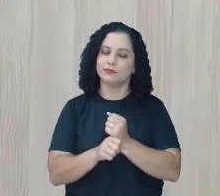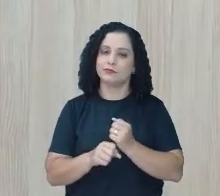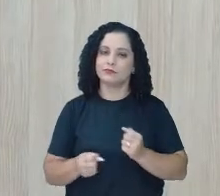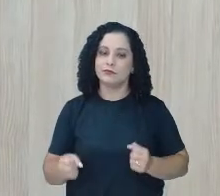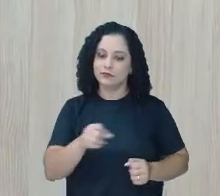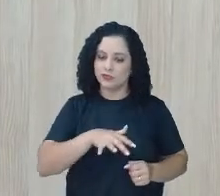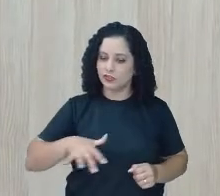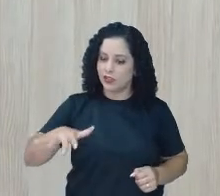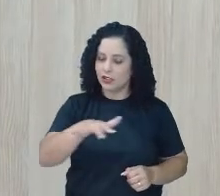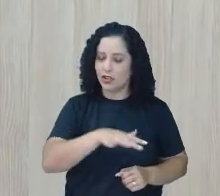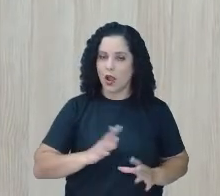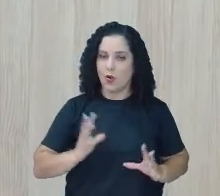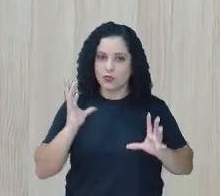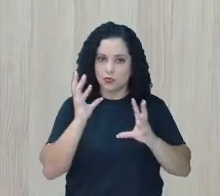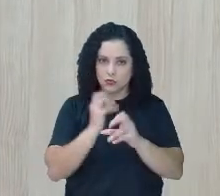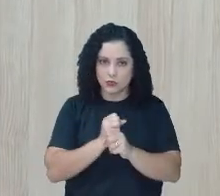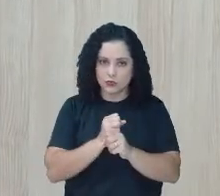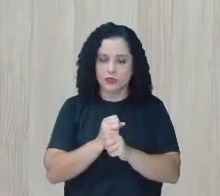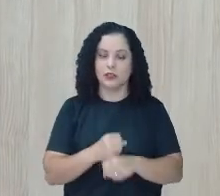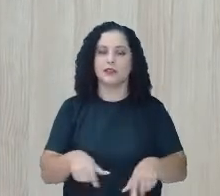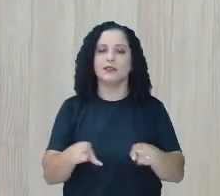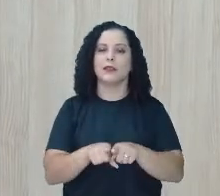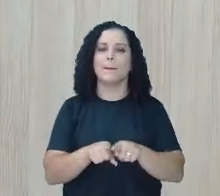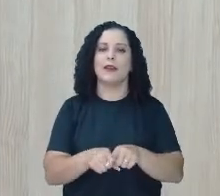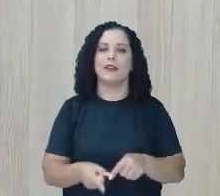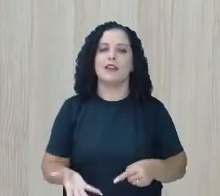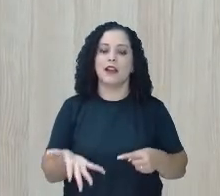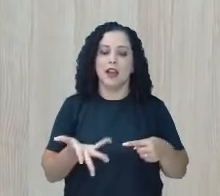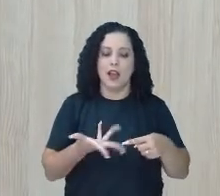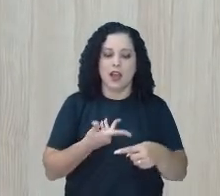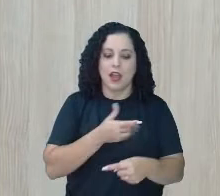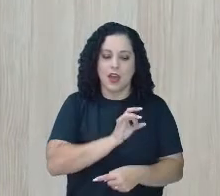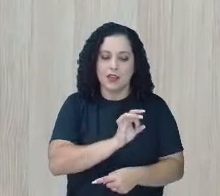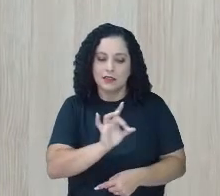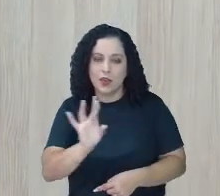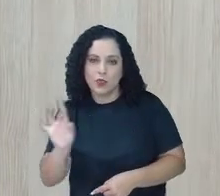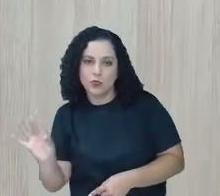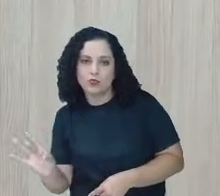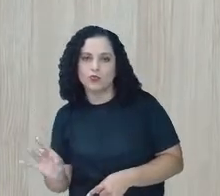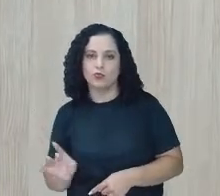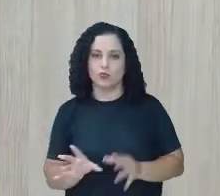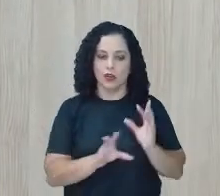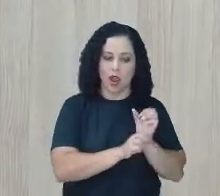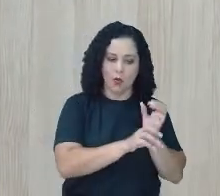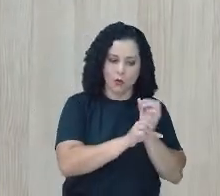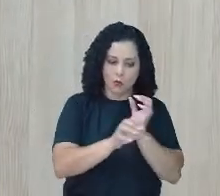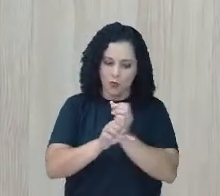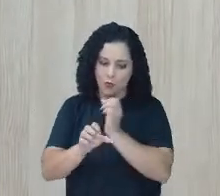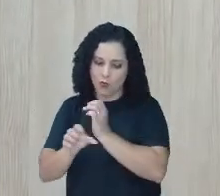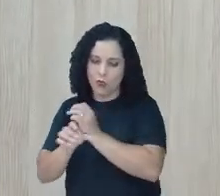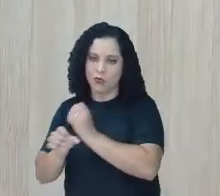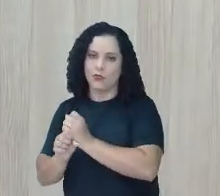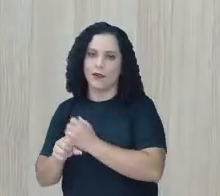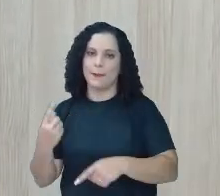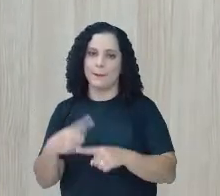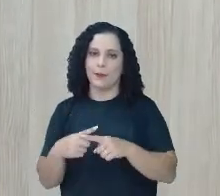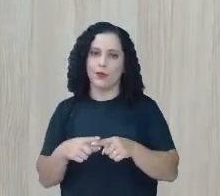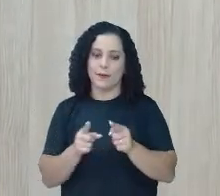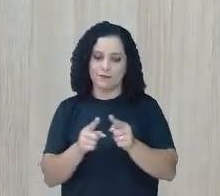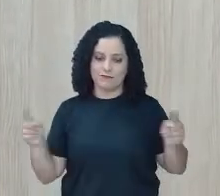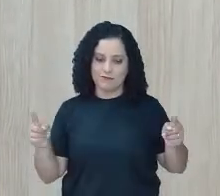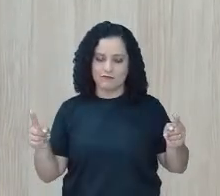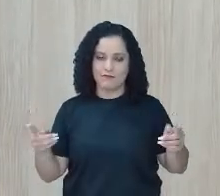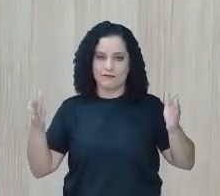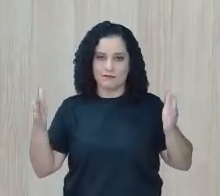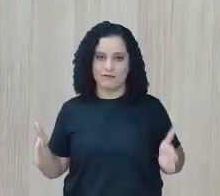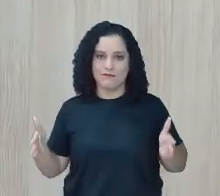ângulos, você pode calcular o valor de cada um deles, uma vez que todos eles vão ter a mesma medida, tá certo? Então, vamos